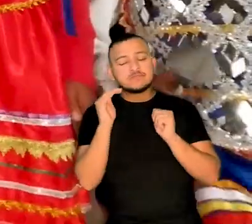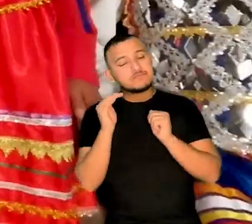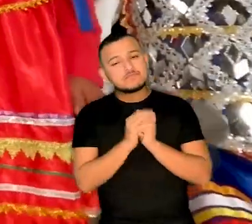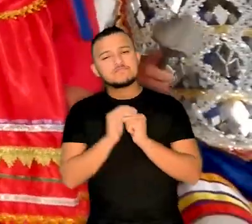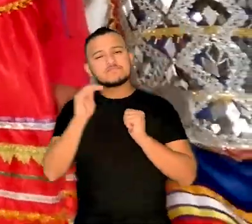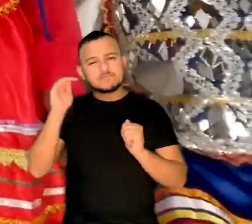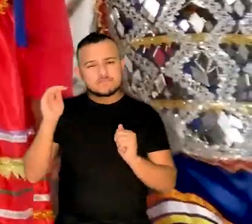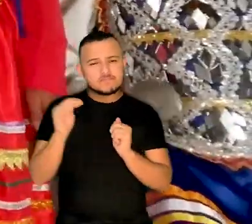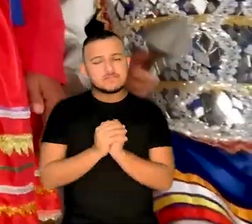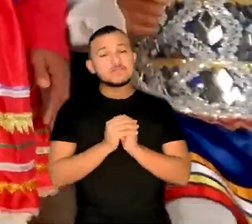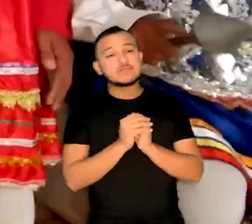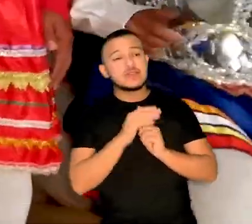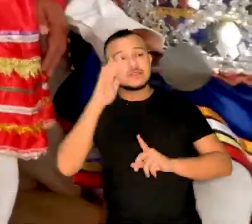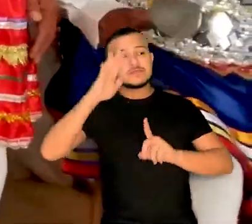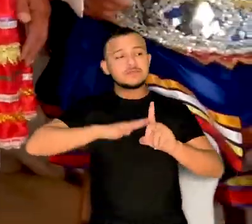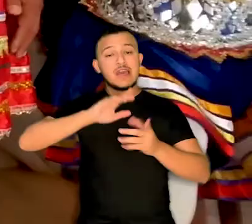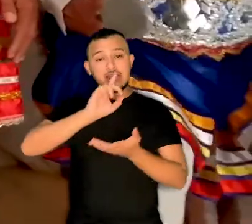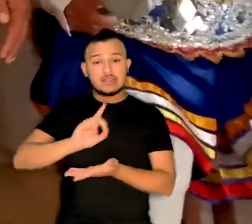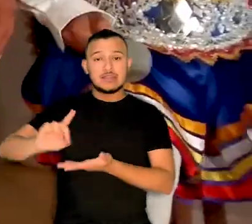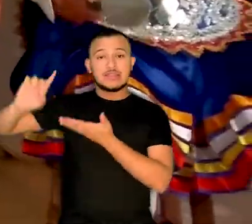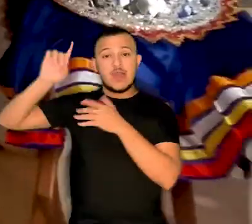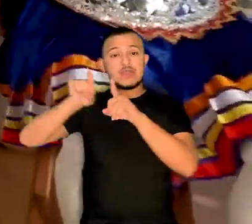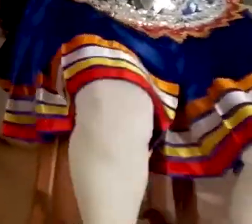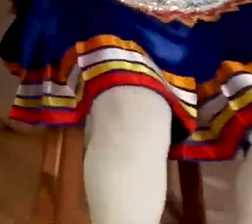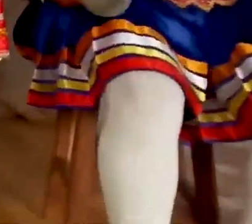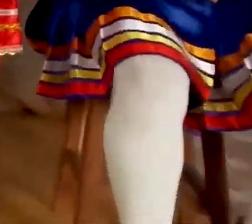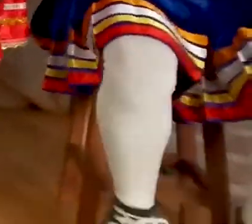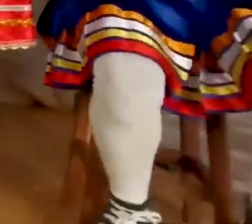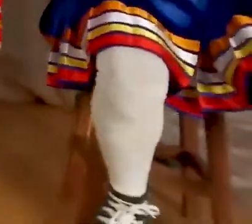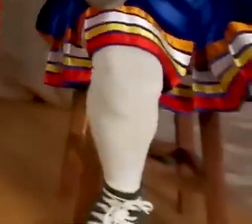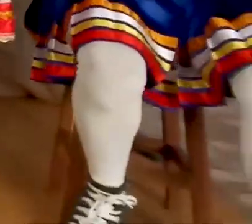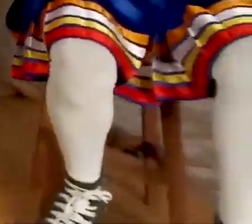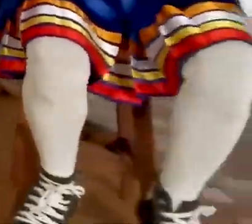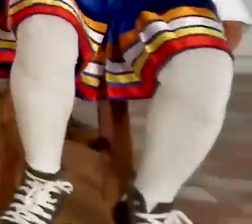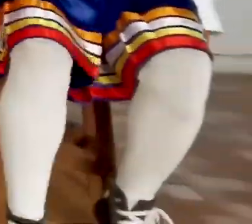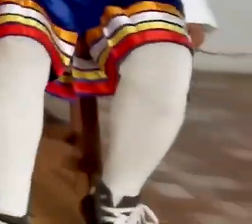divino, adorar o divino, a família sagrada.